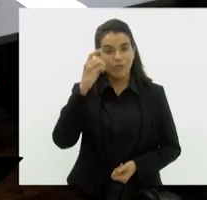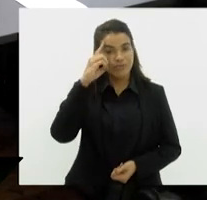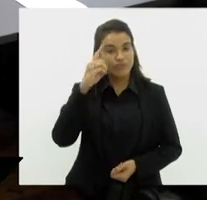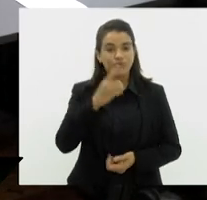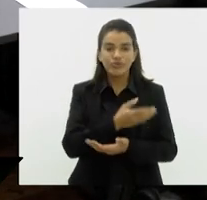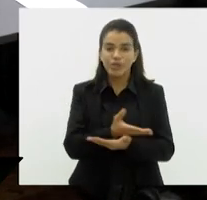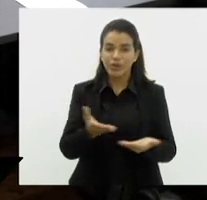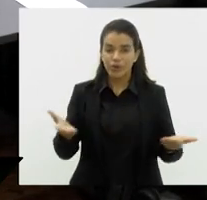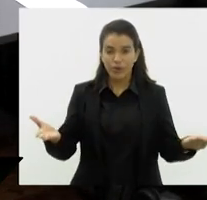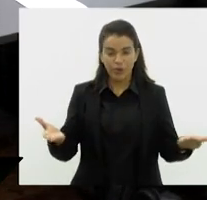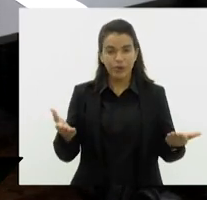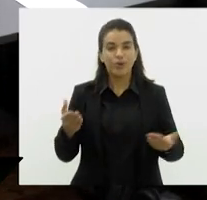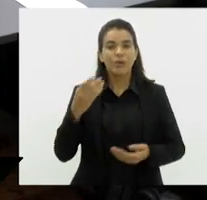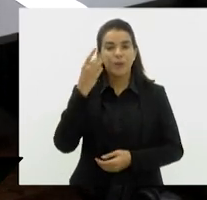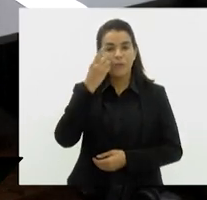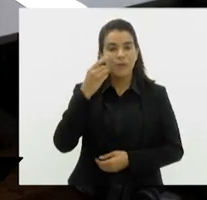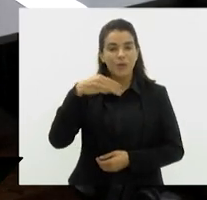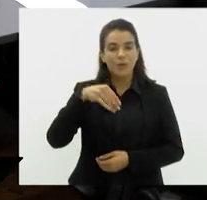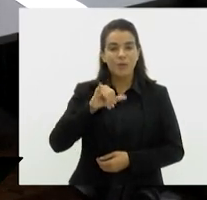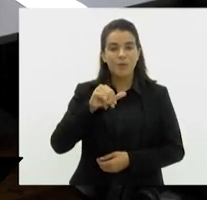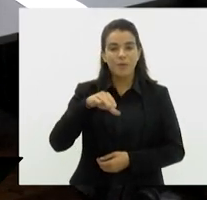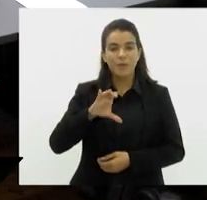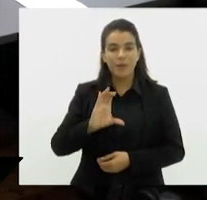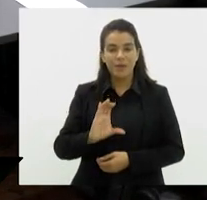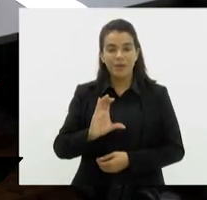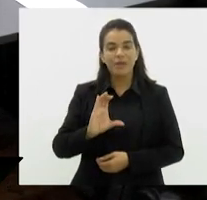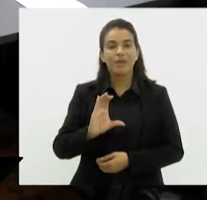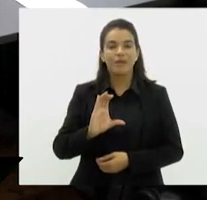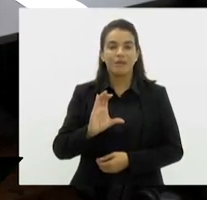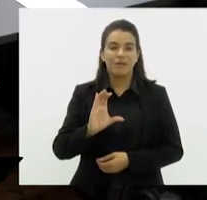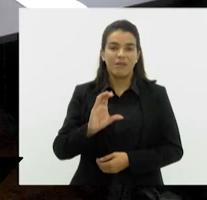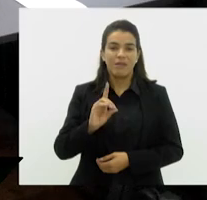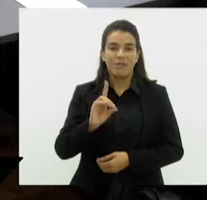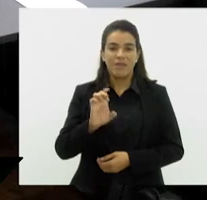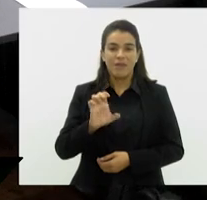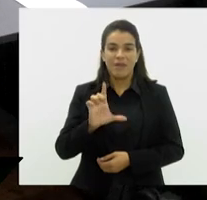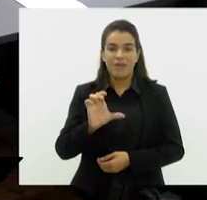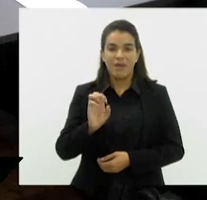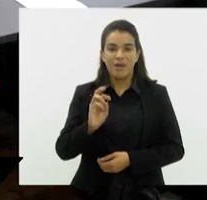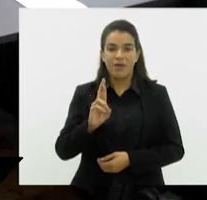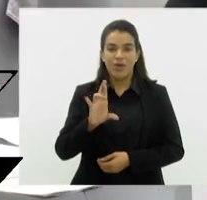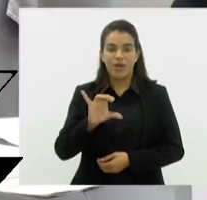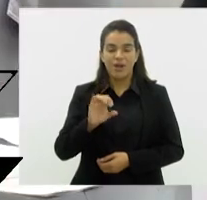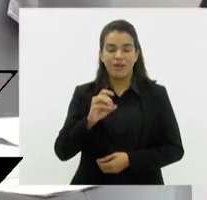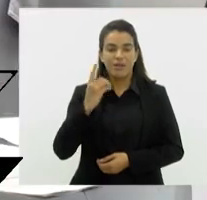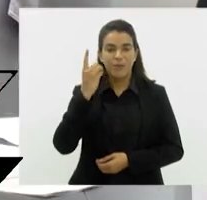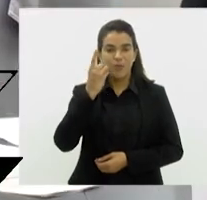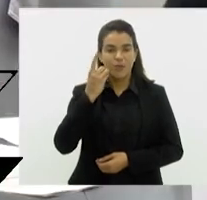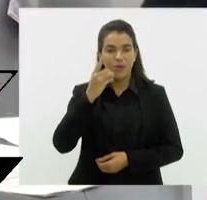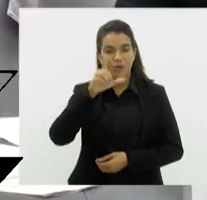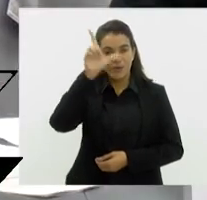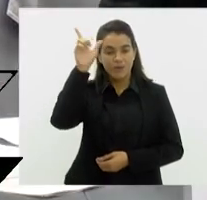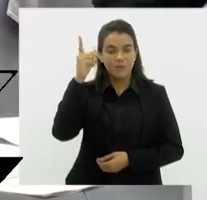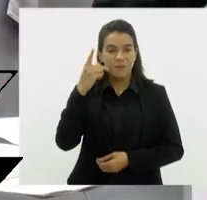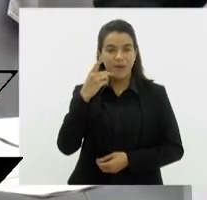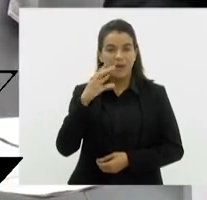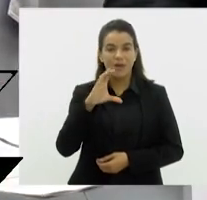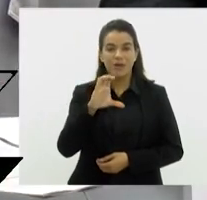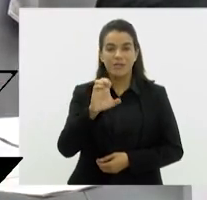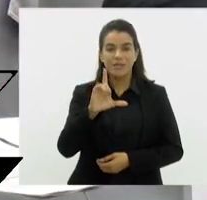Bom dia a todos. Bom dia, deputado Mink, deputado Delaroli, nosso vice-presidente, deputado doutor Serginho, deputado Luiz Paulo, deputada